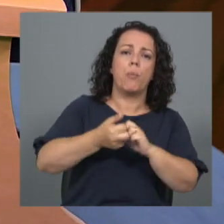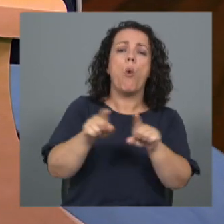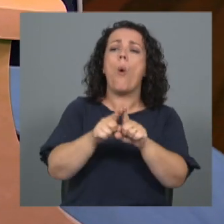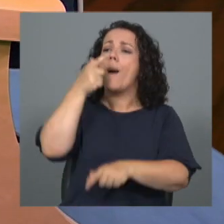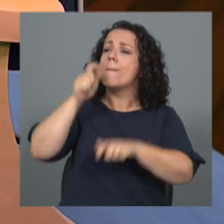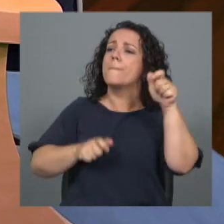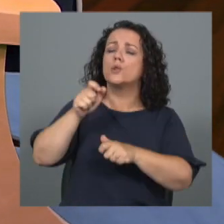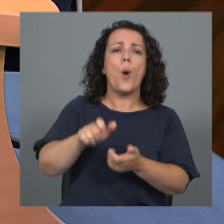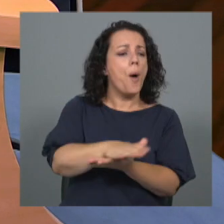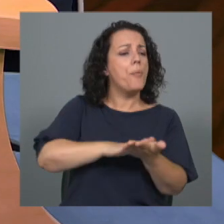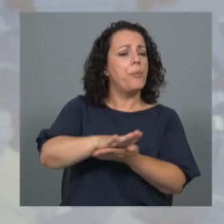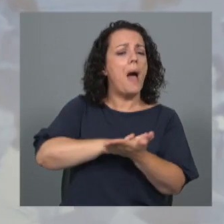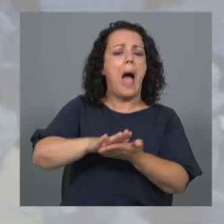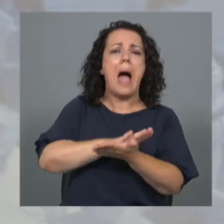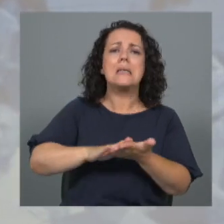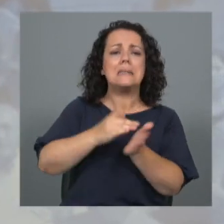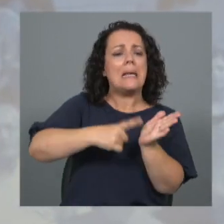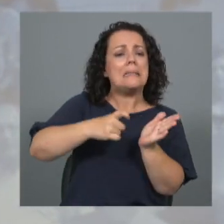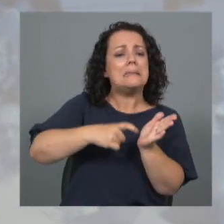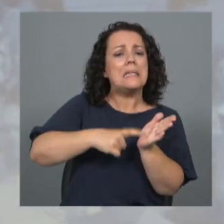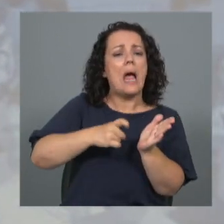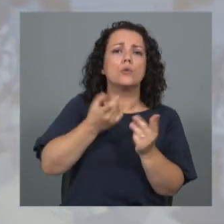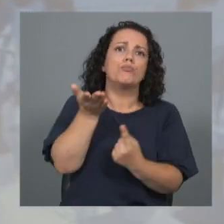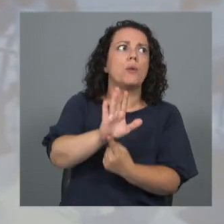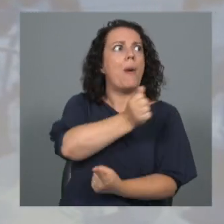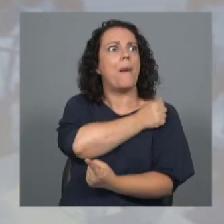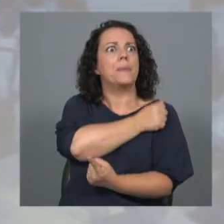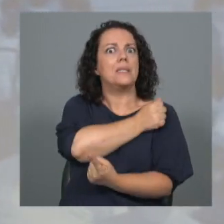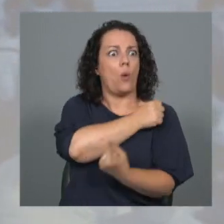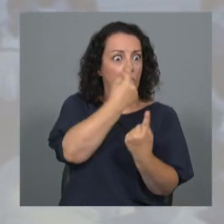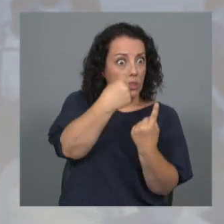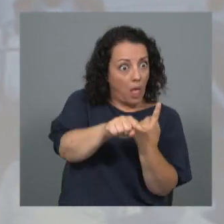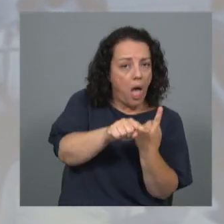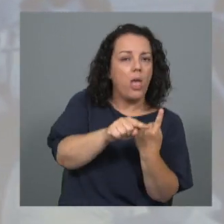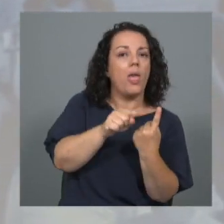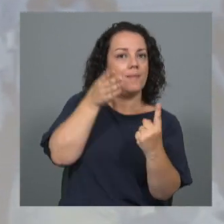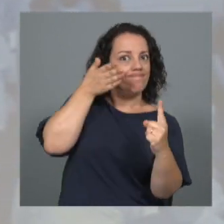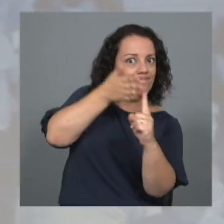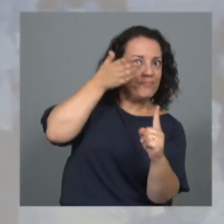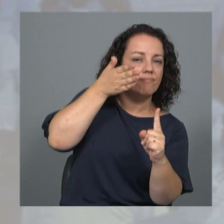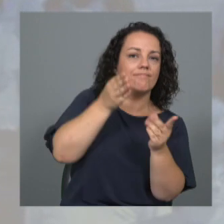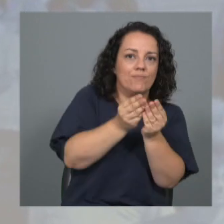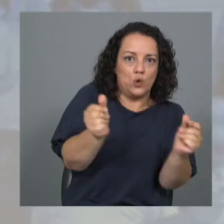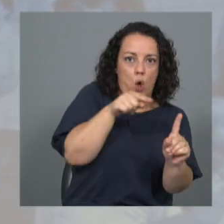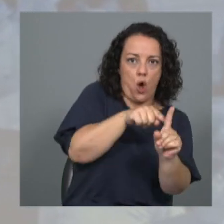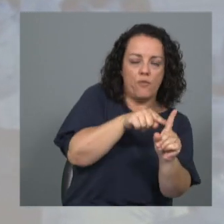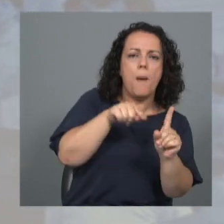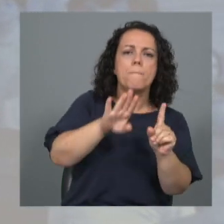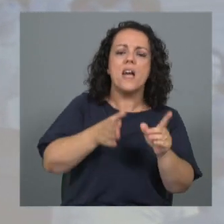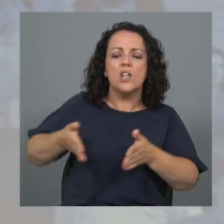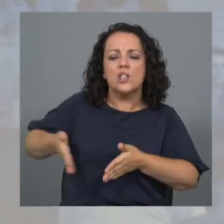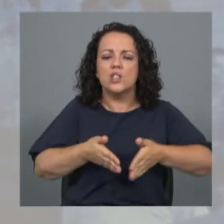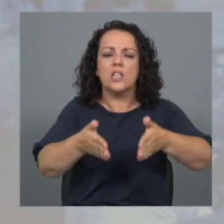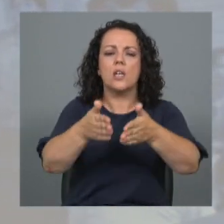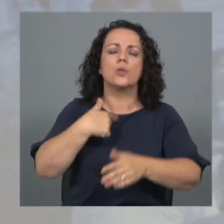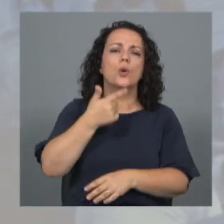para ser satisfeitas, como é a da habitação, temos que atacar o problema por aí. Mas em termos estratégicos nós não podemos